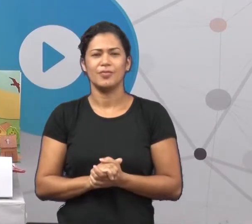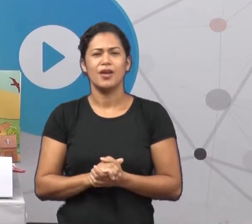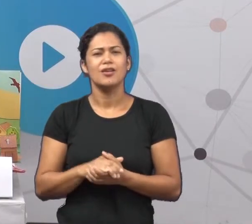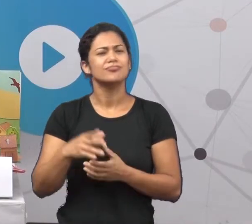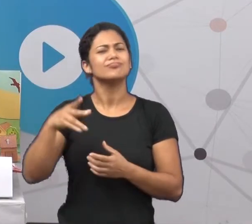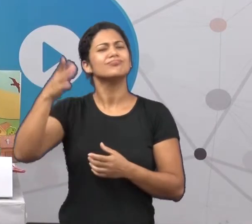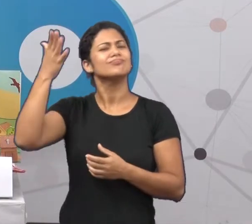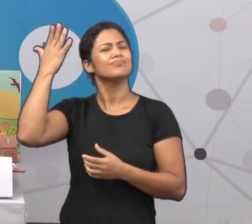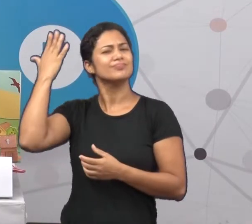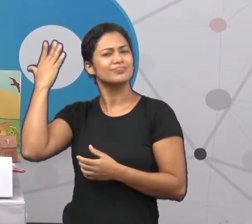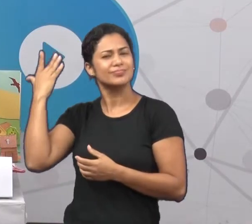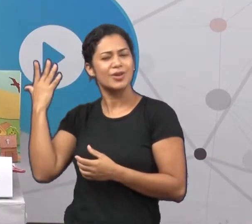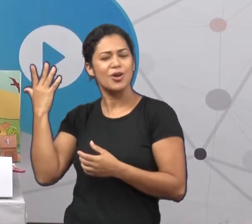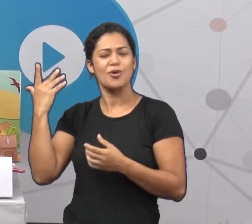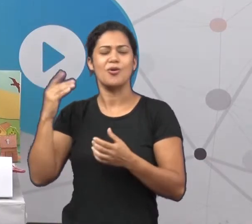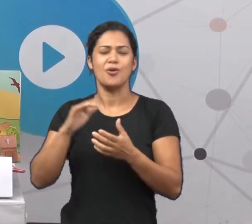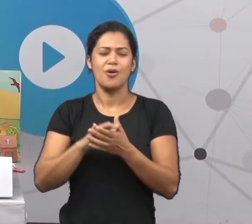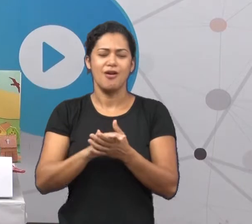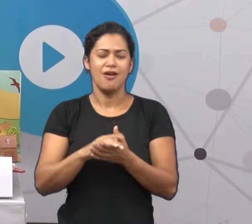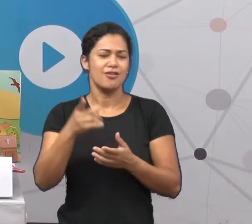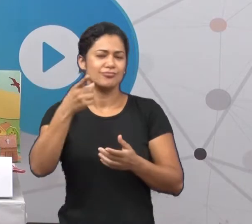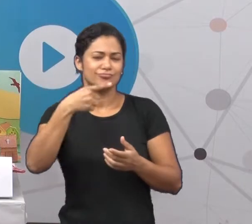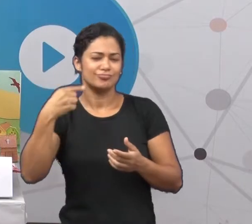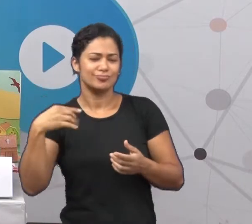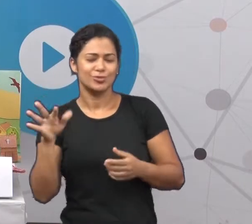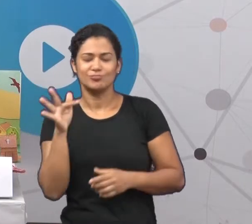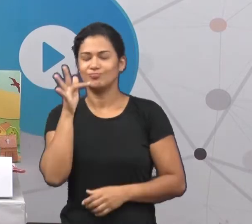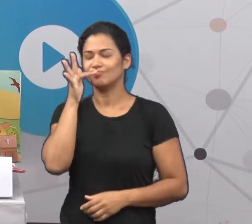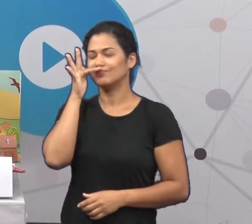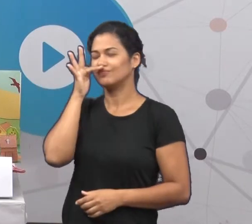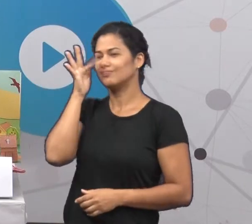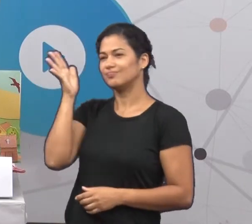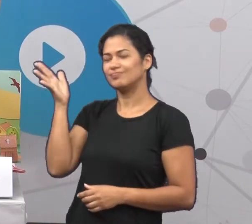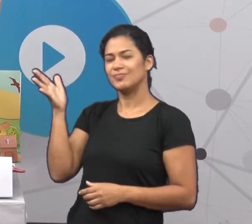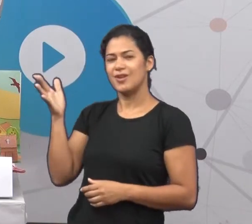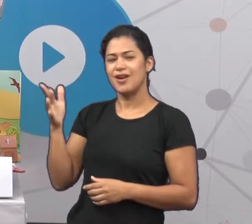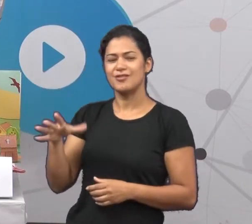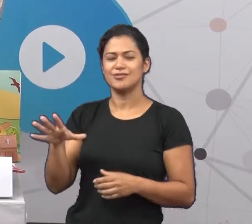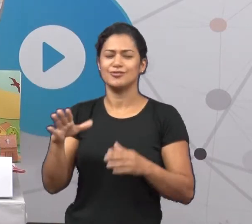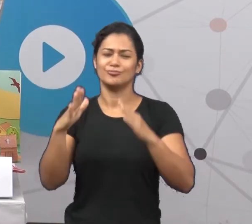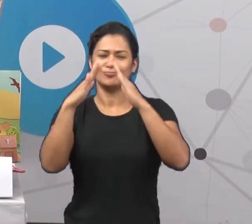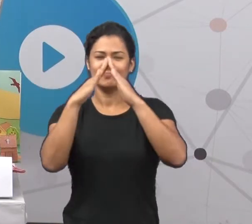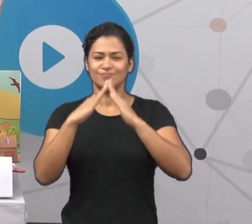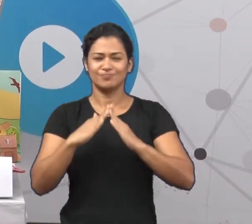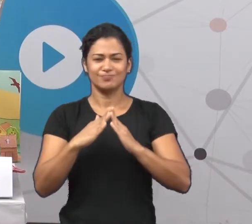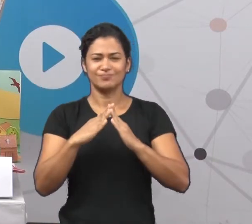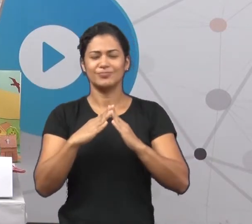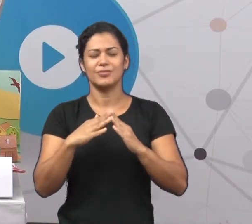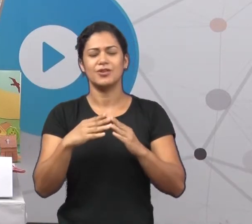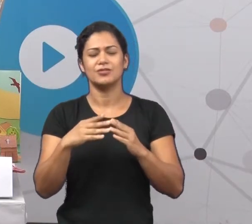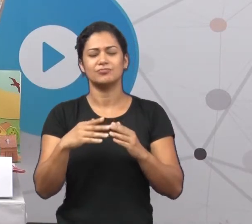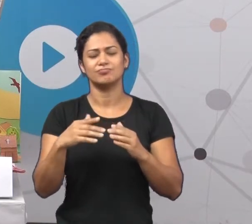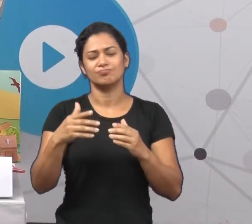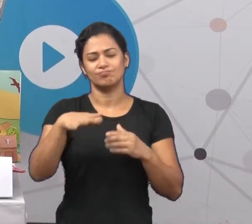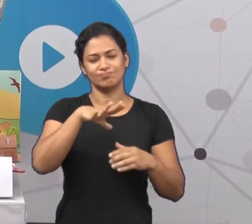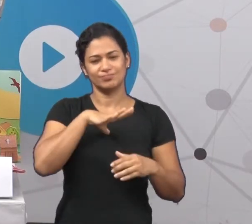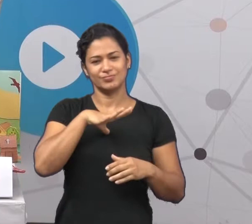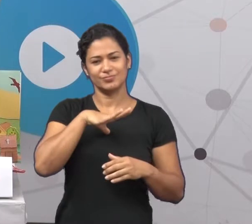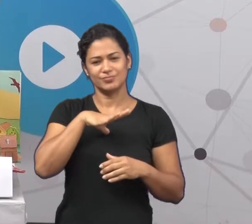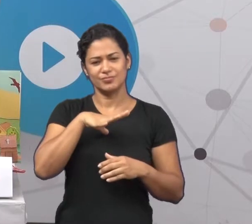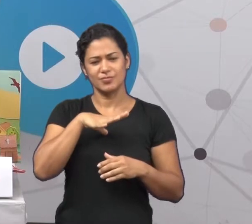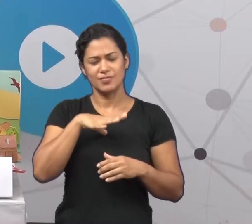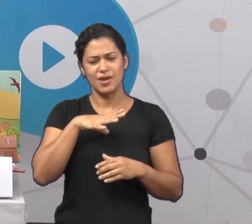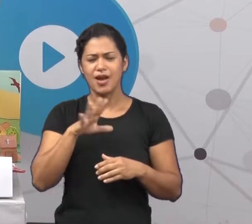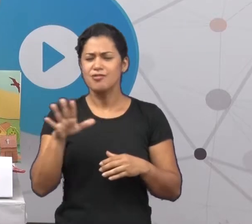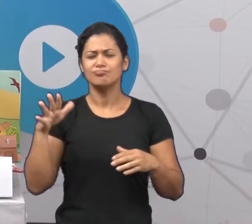Certa vez, um rato muito elegante que morava na cidade resolveu dar